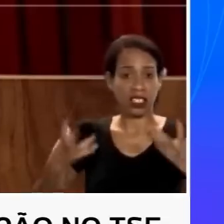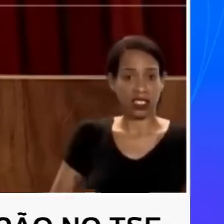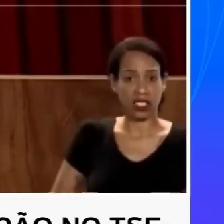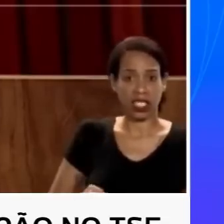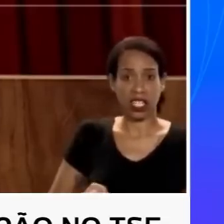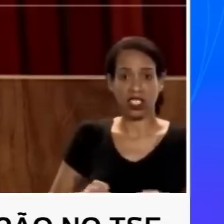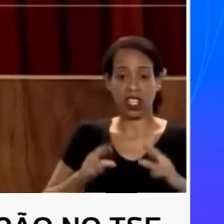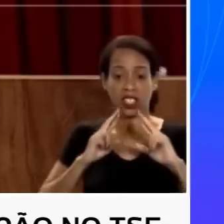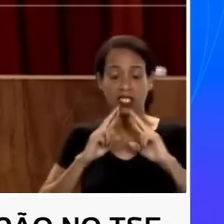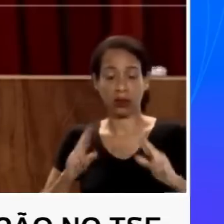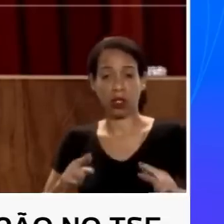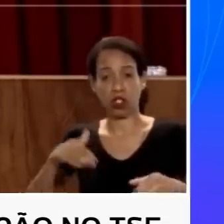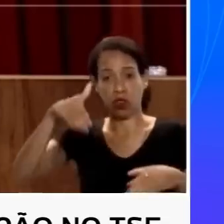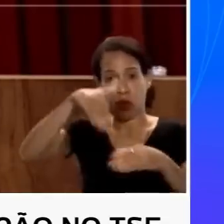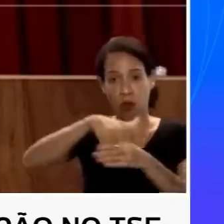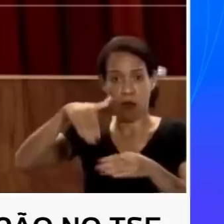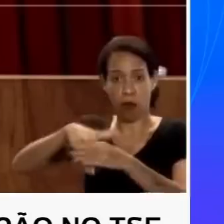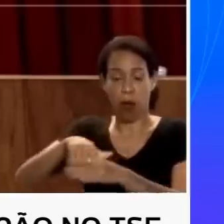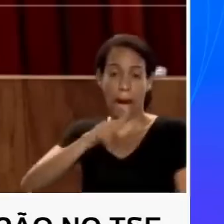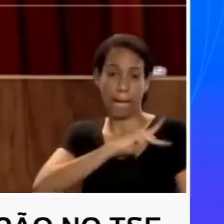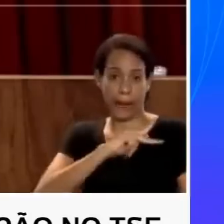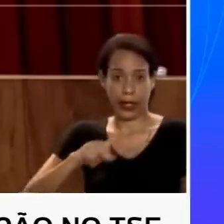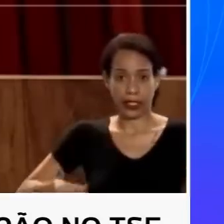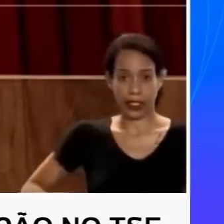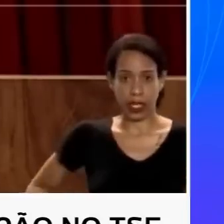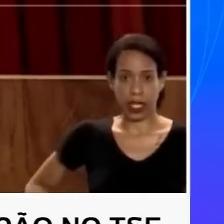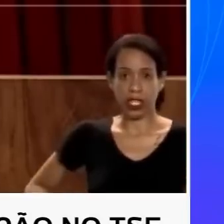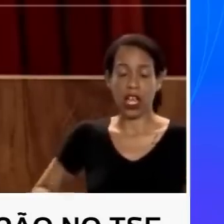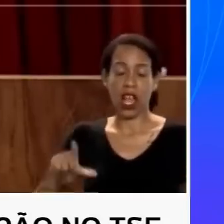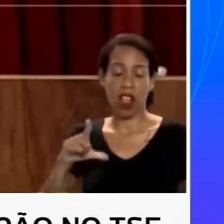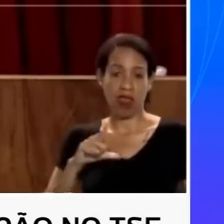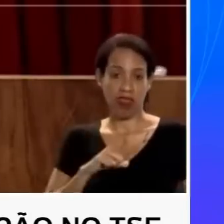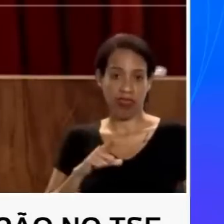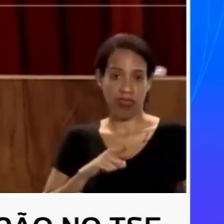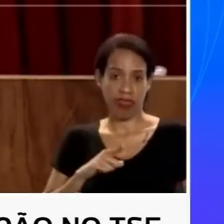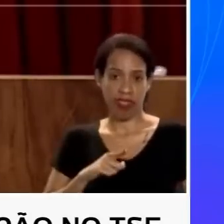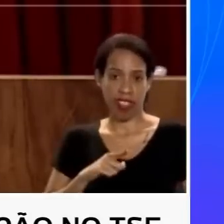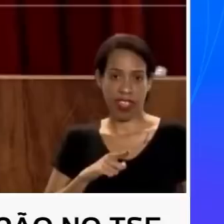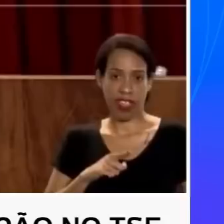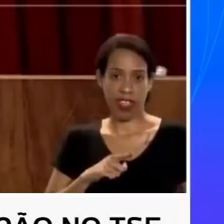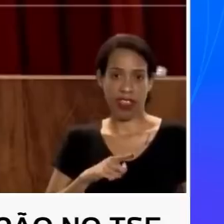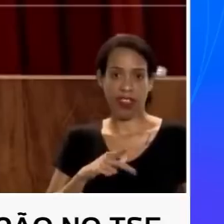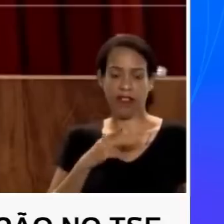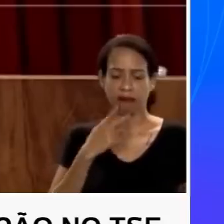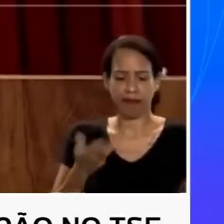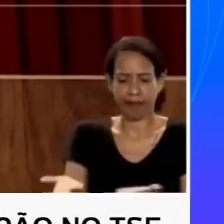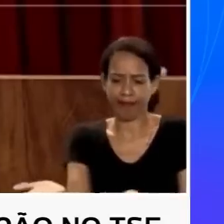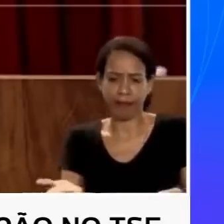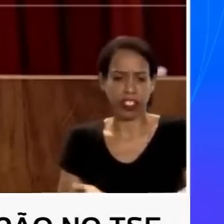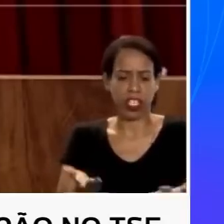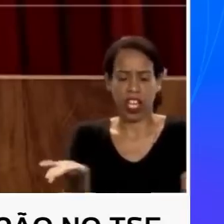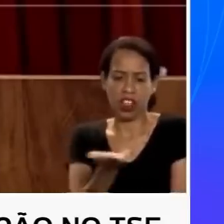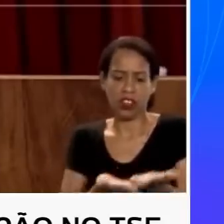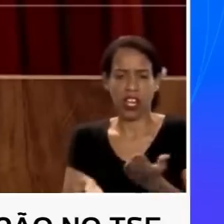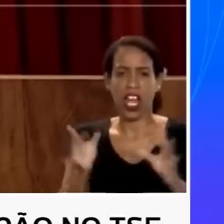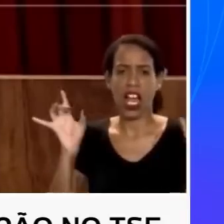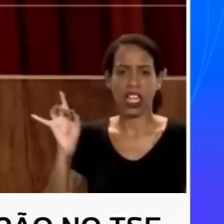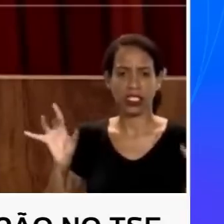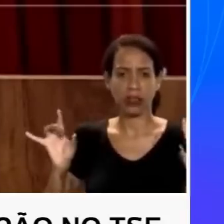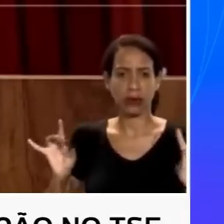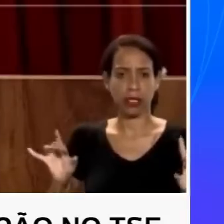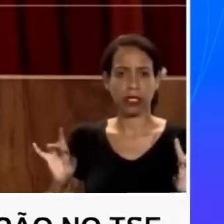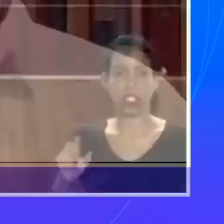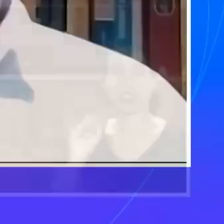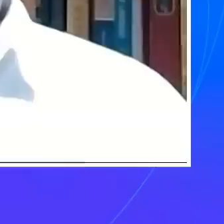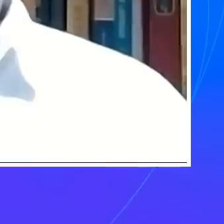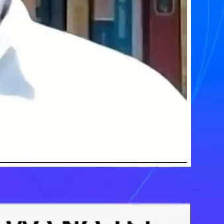expectativa é que o julgamento ocorra ainda nesse mês. Então, o sigilo não foi mais solicitado aí pela defesa de Bolsonaro, Chico.